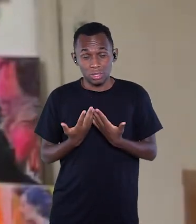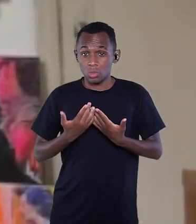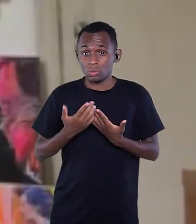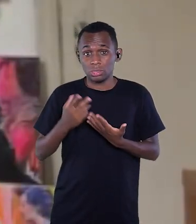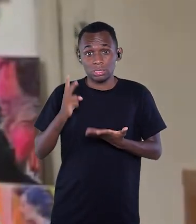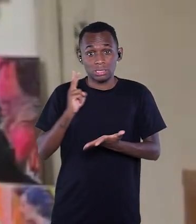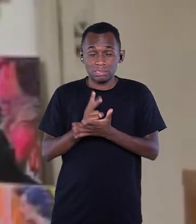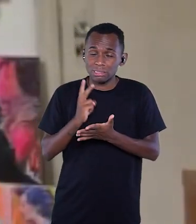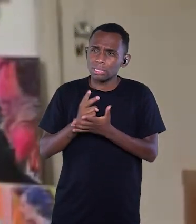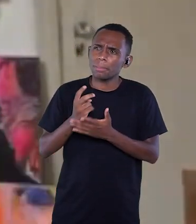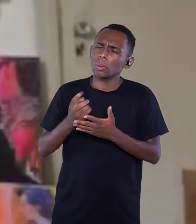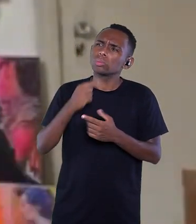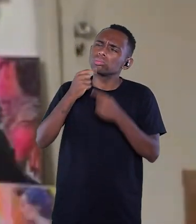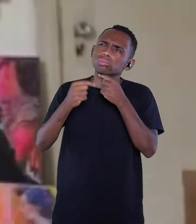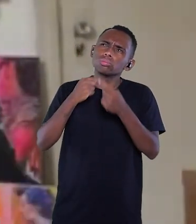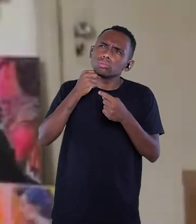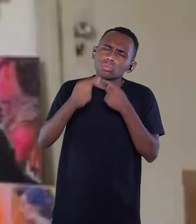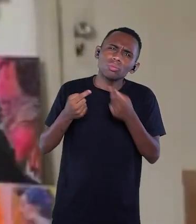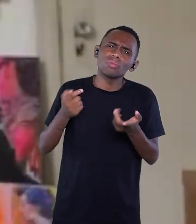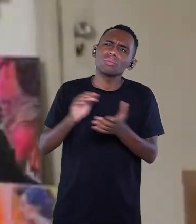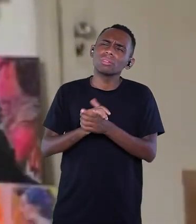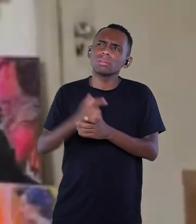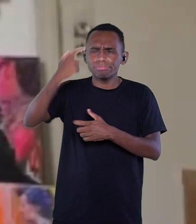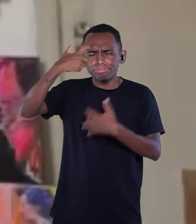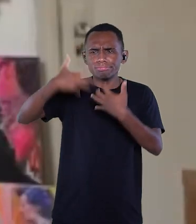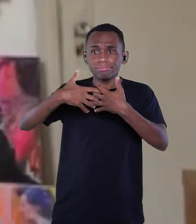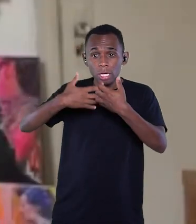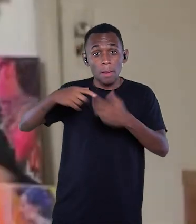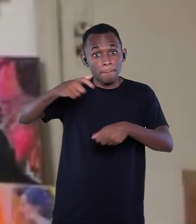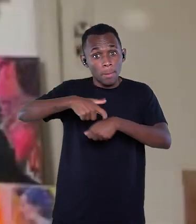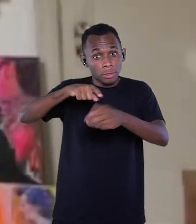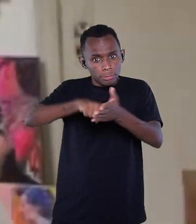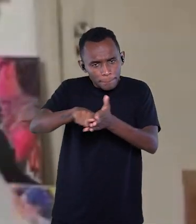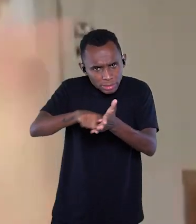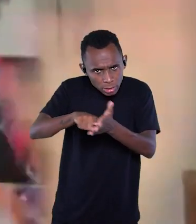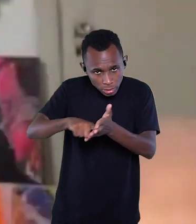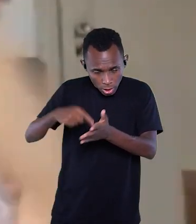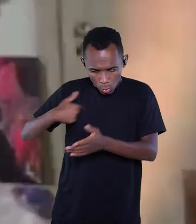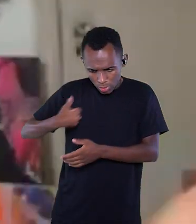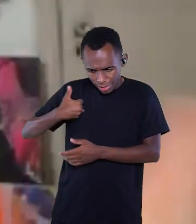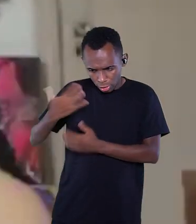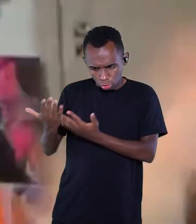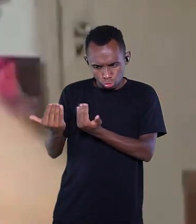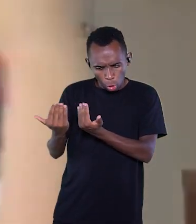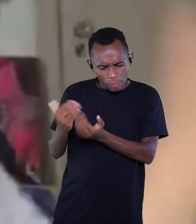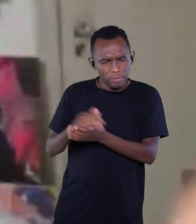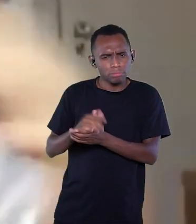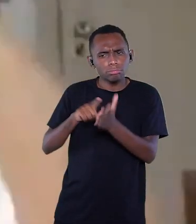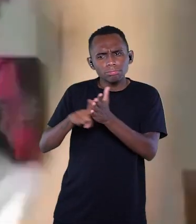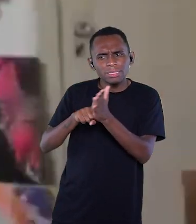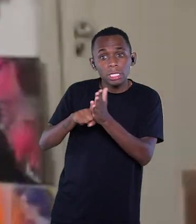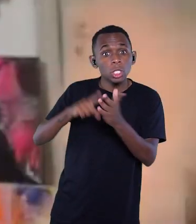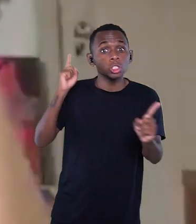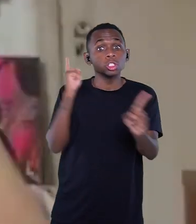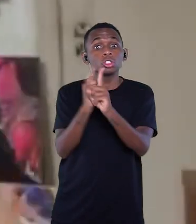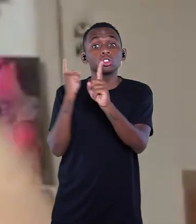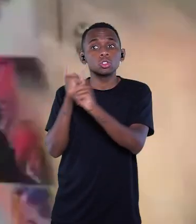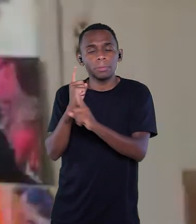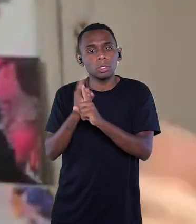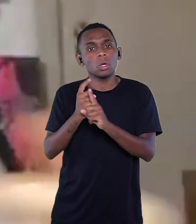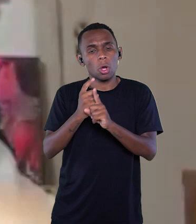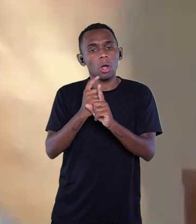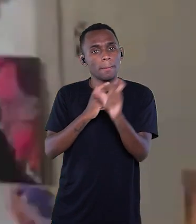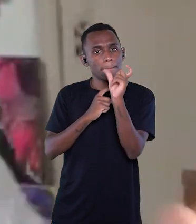sempre me perguntava assim, sobre isso, e foi uma coisa que eu pesquisei quando eu era adolescente, né? De onde veio e tal. E aí a gente descobre que vem